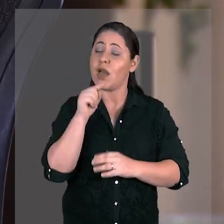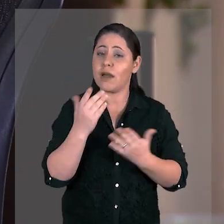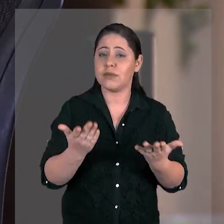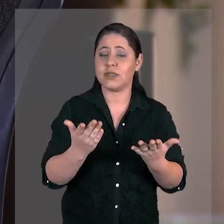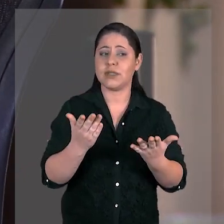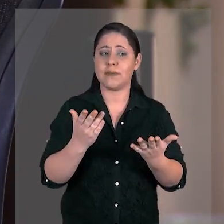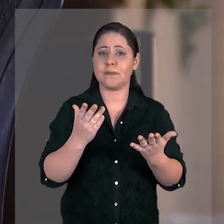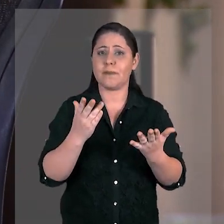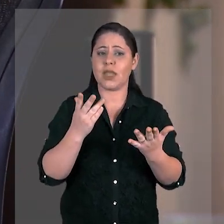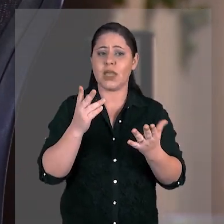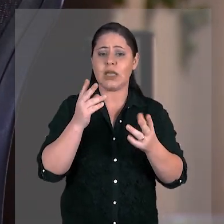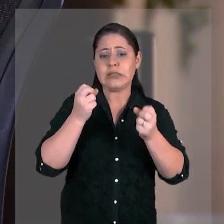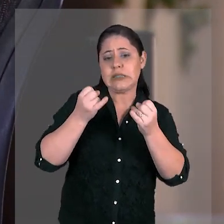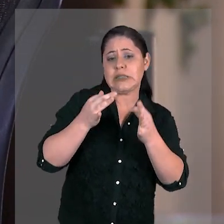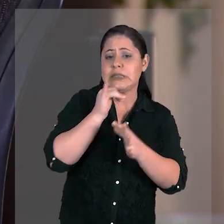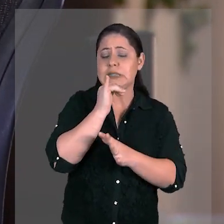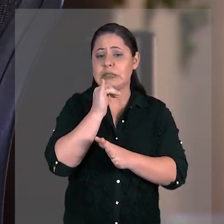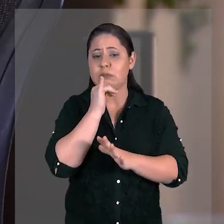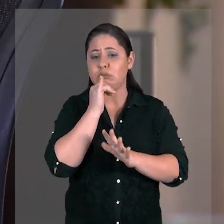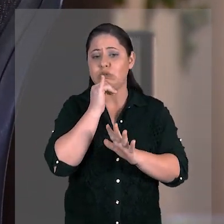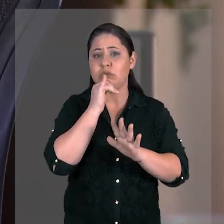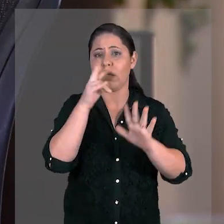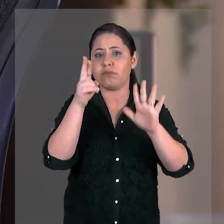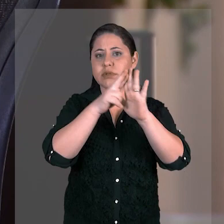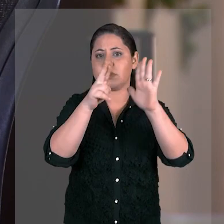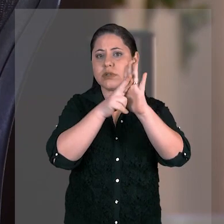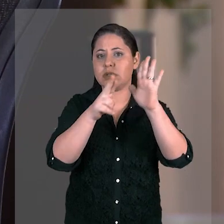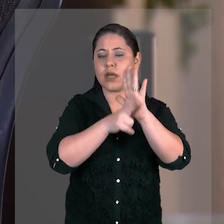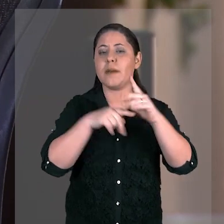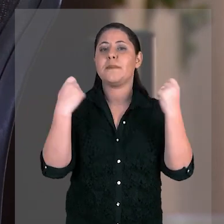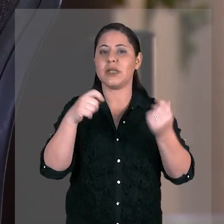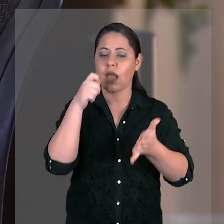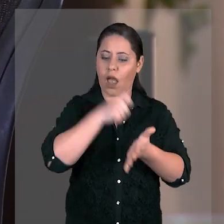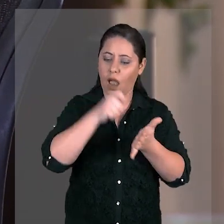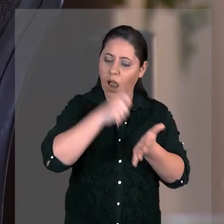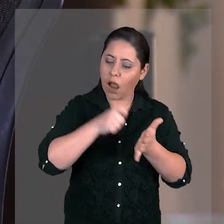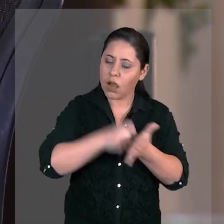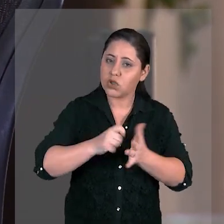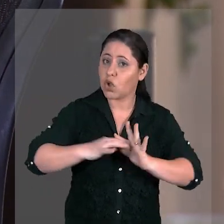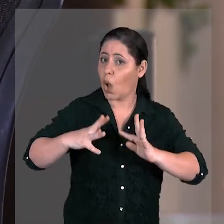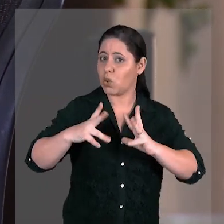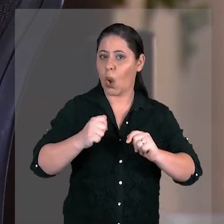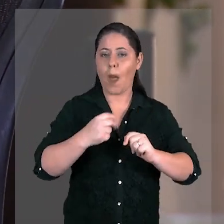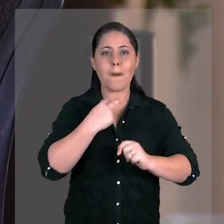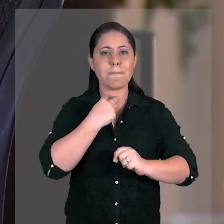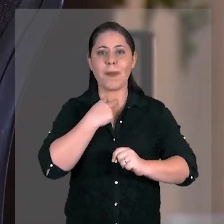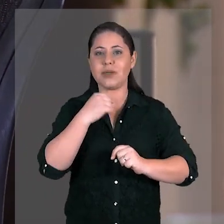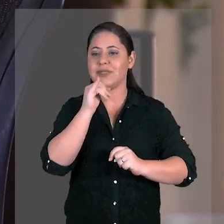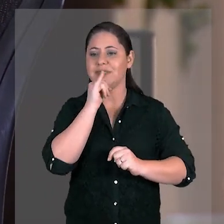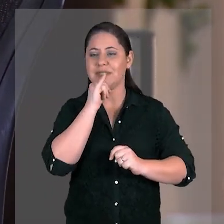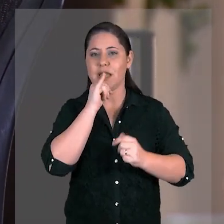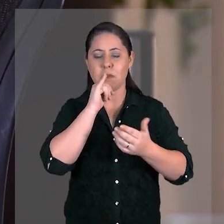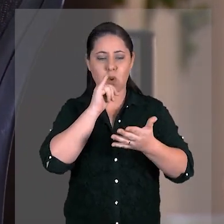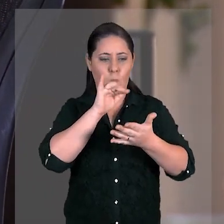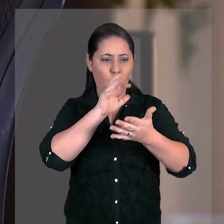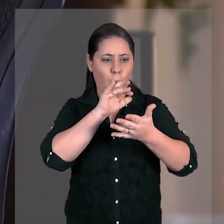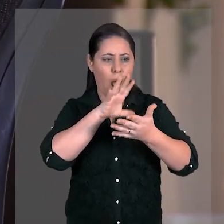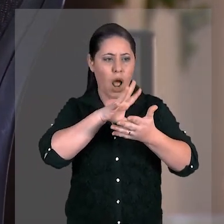Para você tipificar essas situações, você tem que registrar tudo isso. Então, você nunca deve